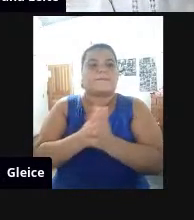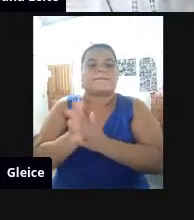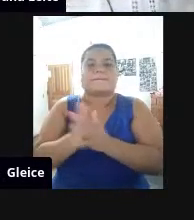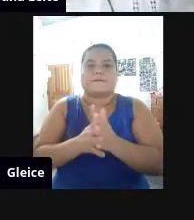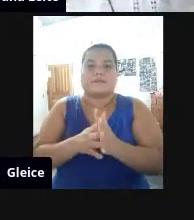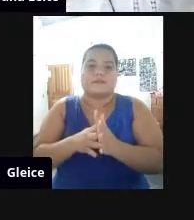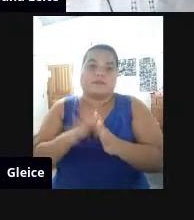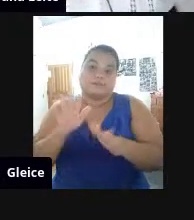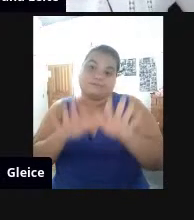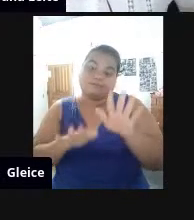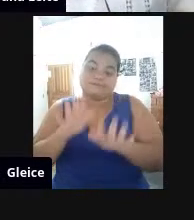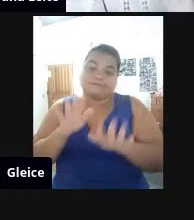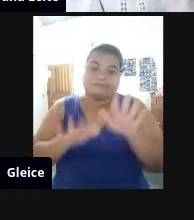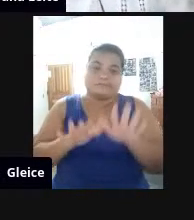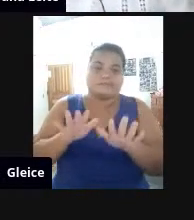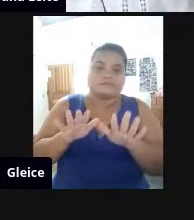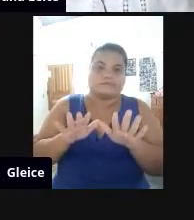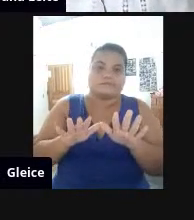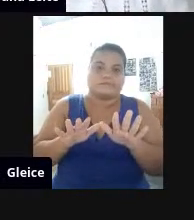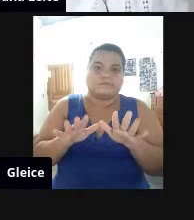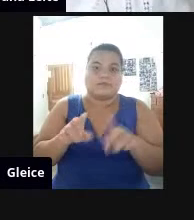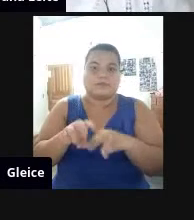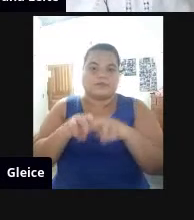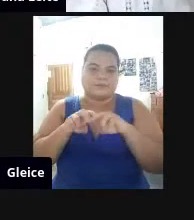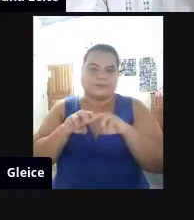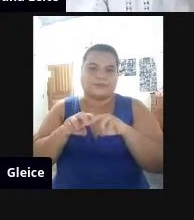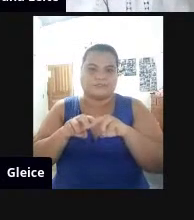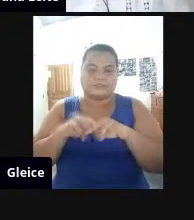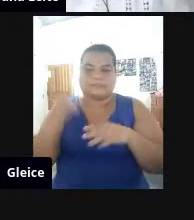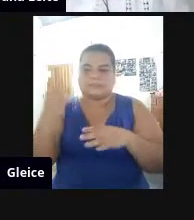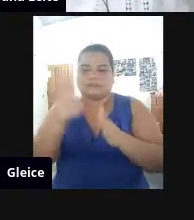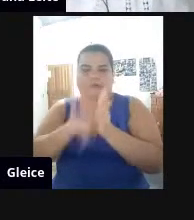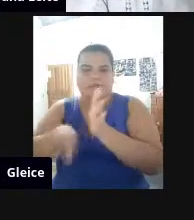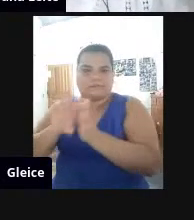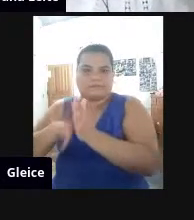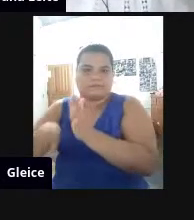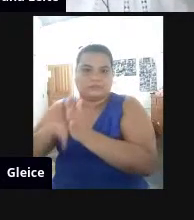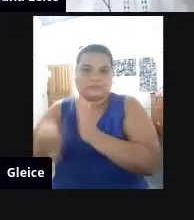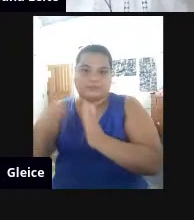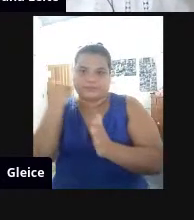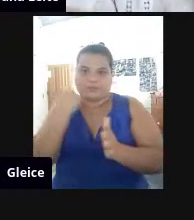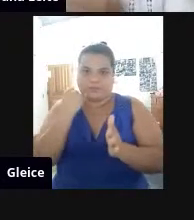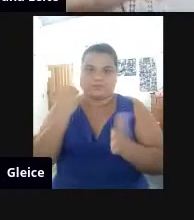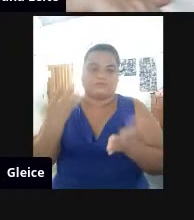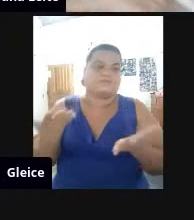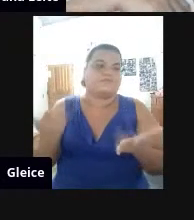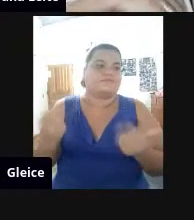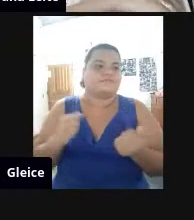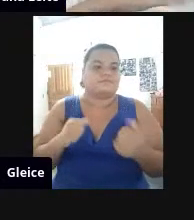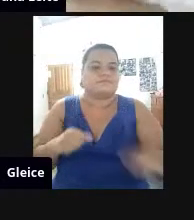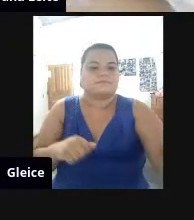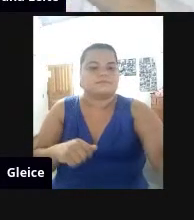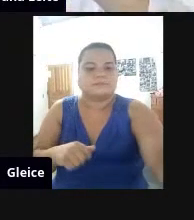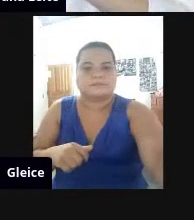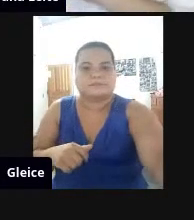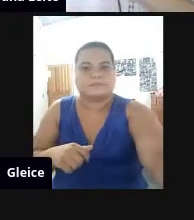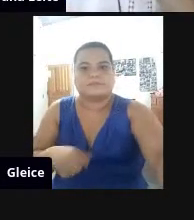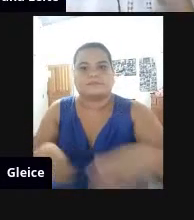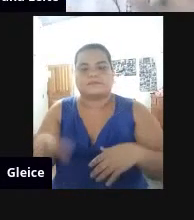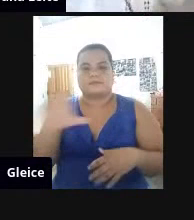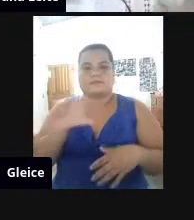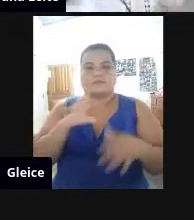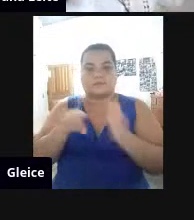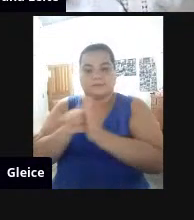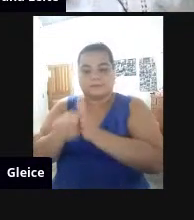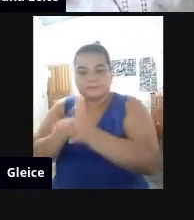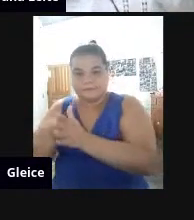opioides. Então, por isso que esses três compostos, eles são excluídos aí da dieta. Esse aqui é um estudo, né, de uma revisão sistemática. Como eu disse,